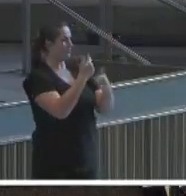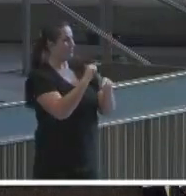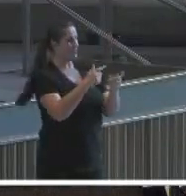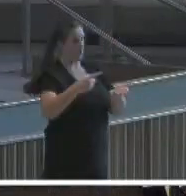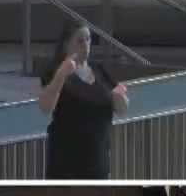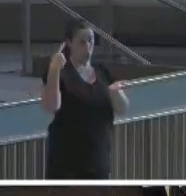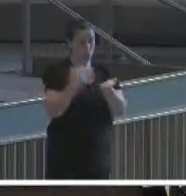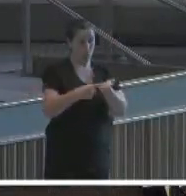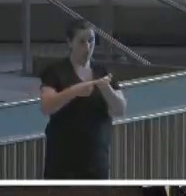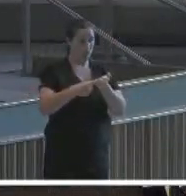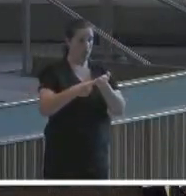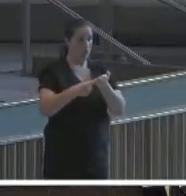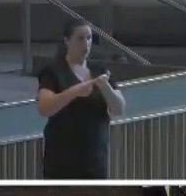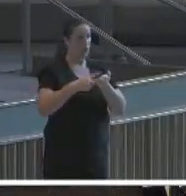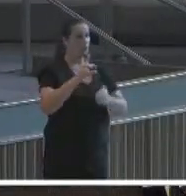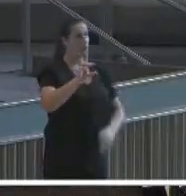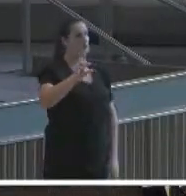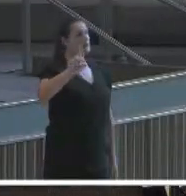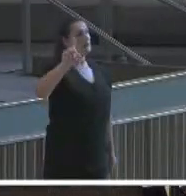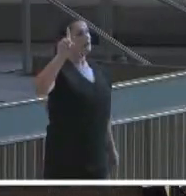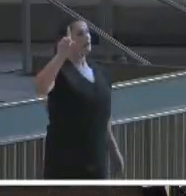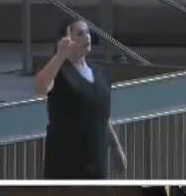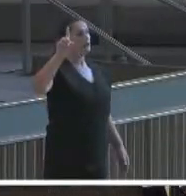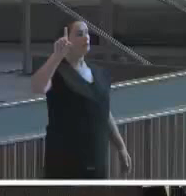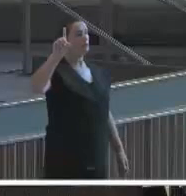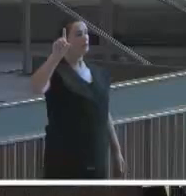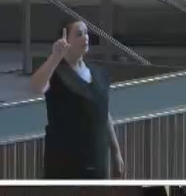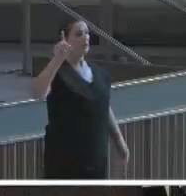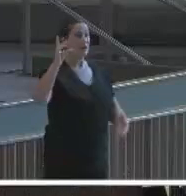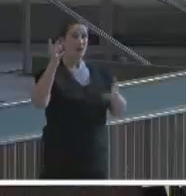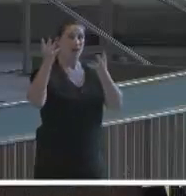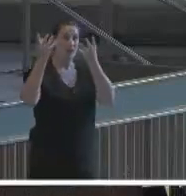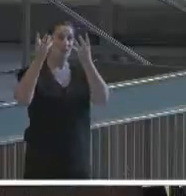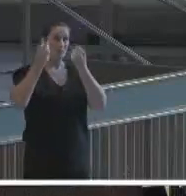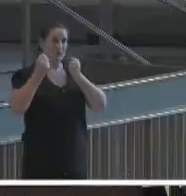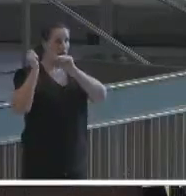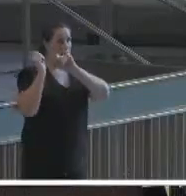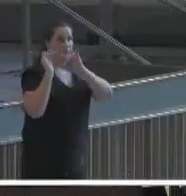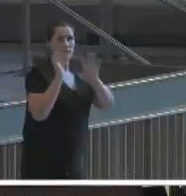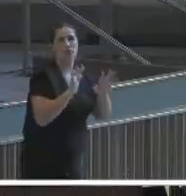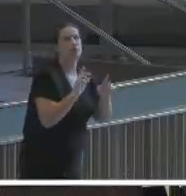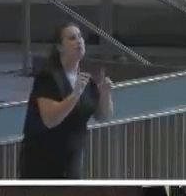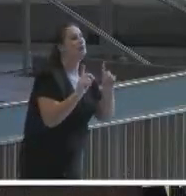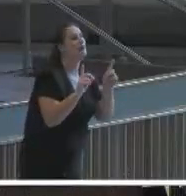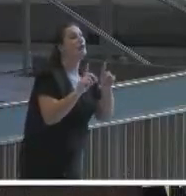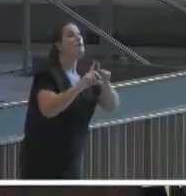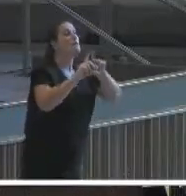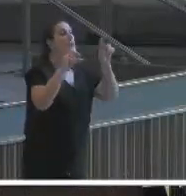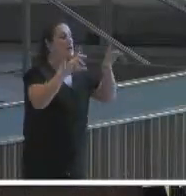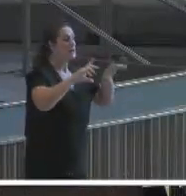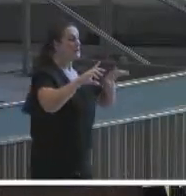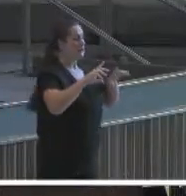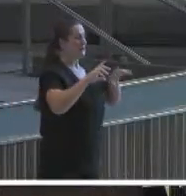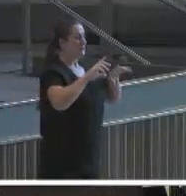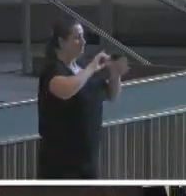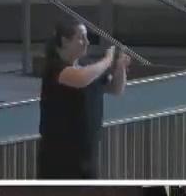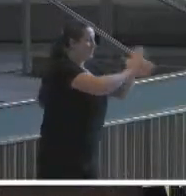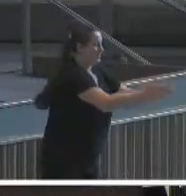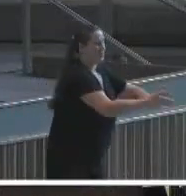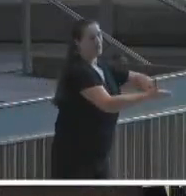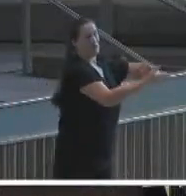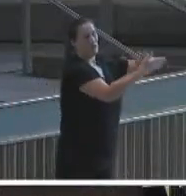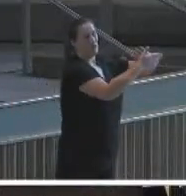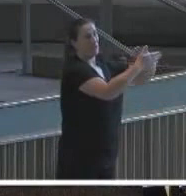Deus, receberiam não a bênção prometida, mas a desgraça que recaíra